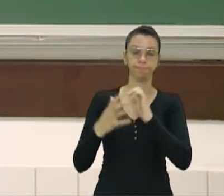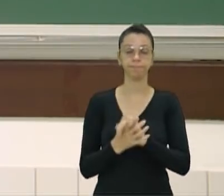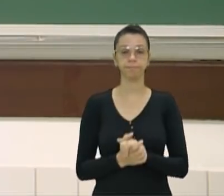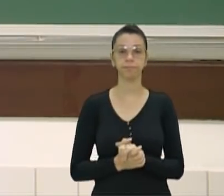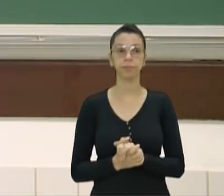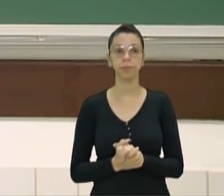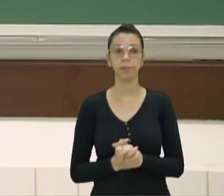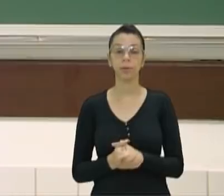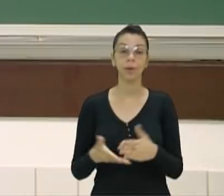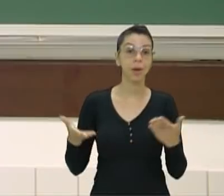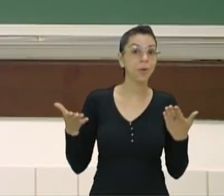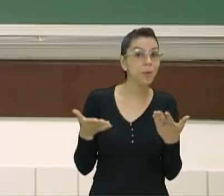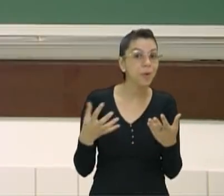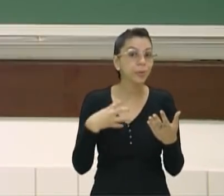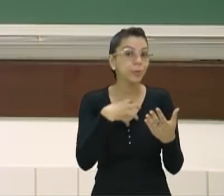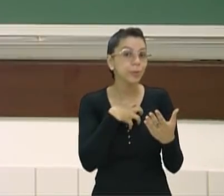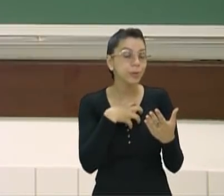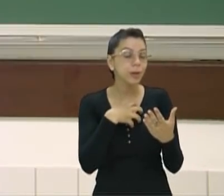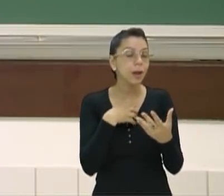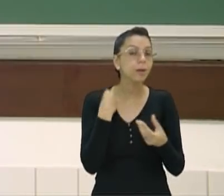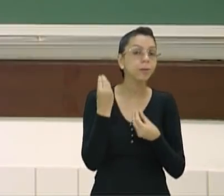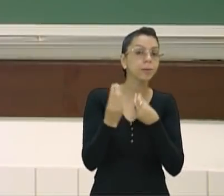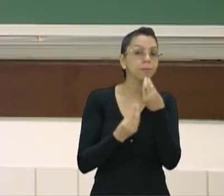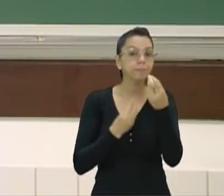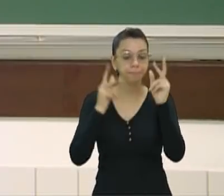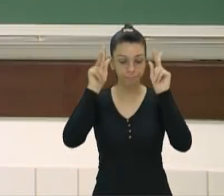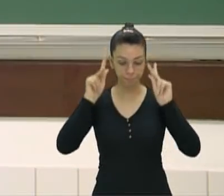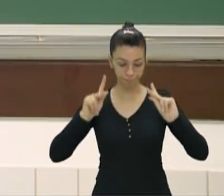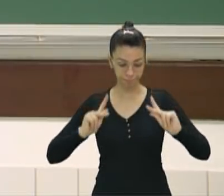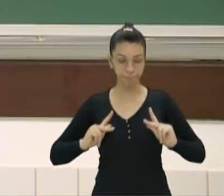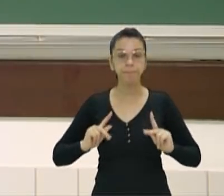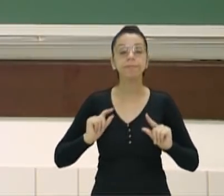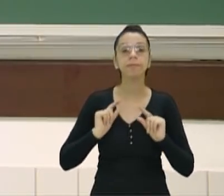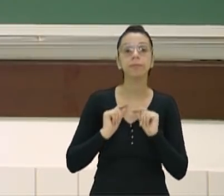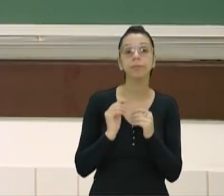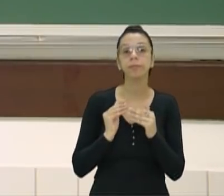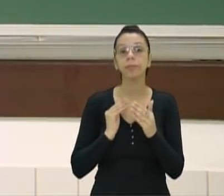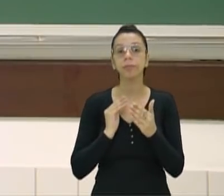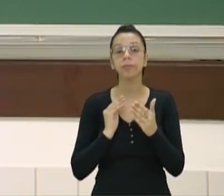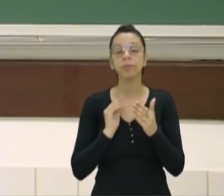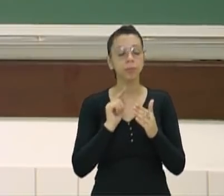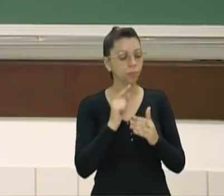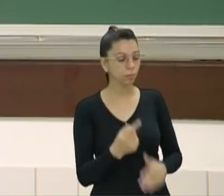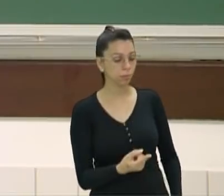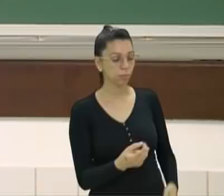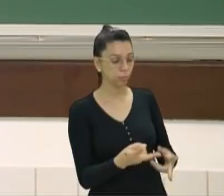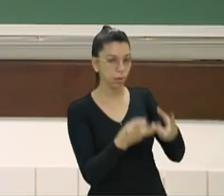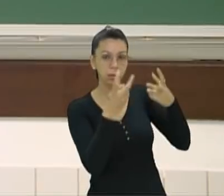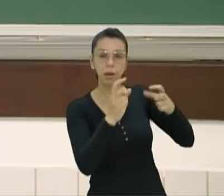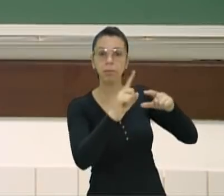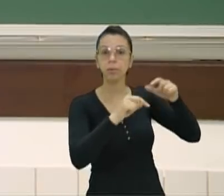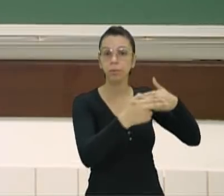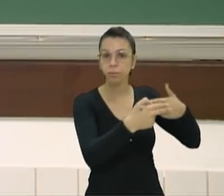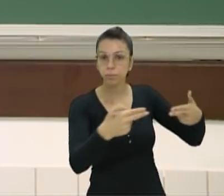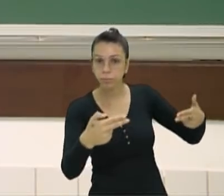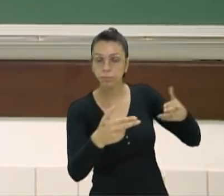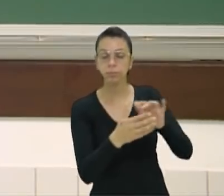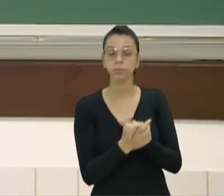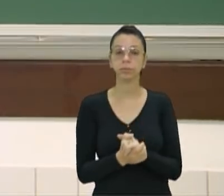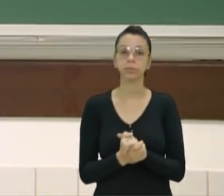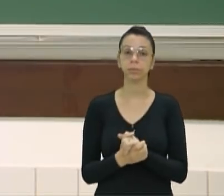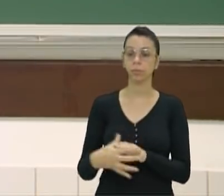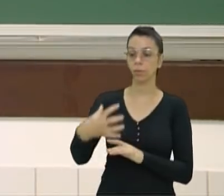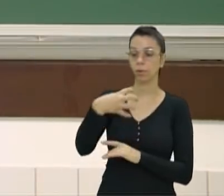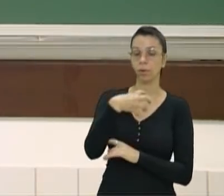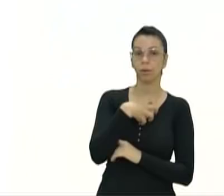os modos de conhecer, ou seja, como o ser humano se depara com os objetos. Então, existem dois modos a princípio. O